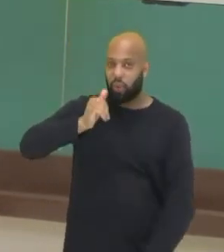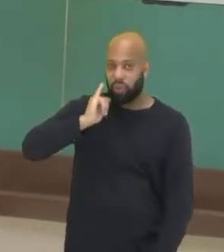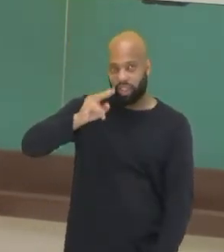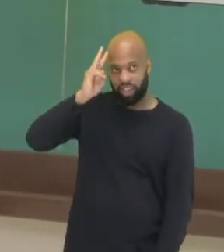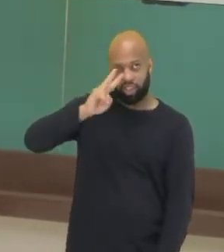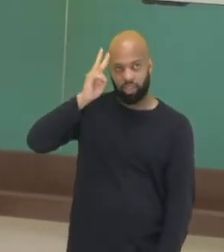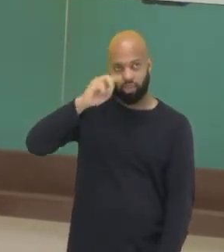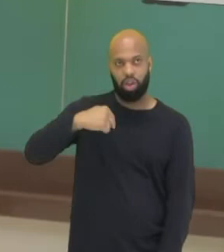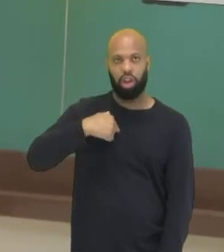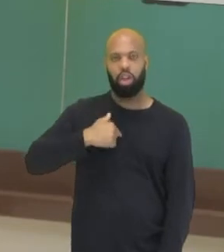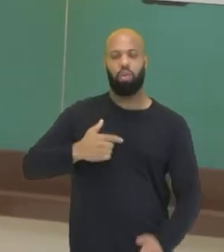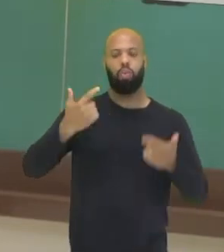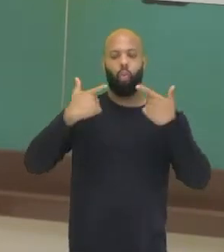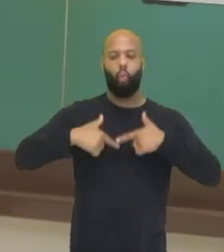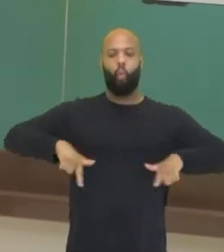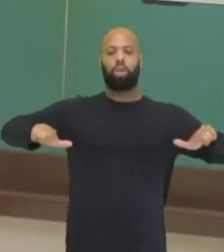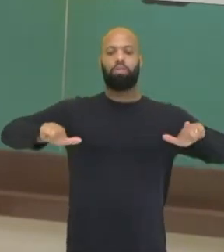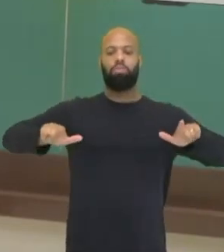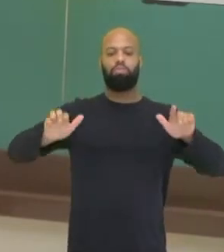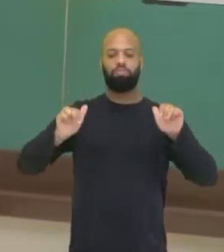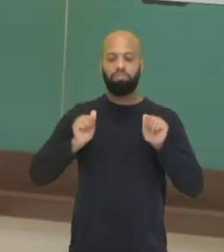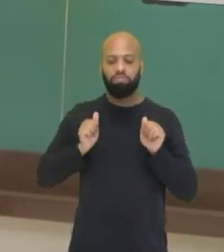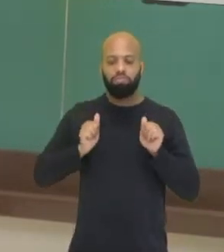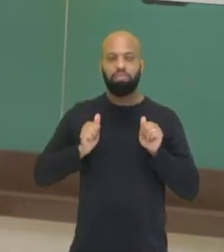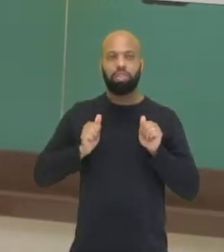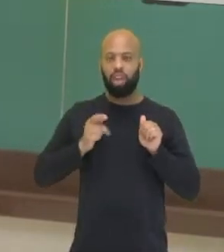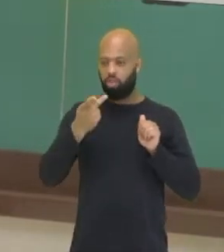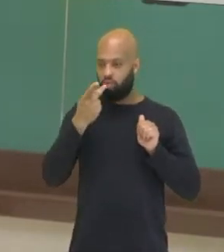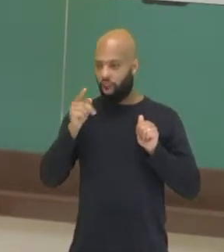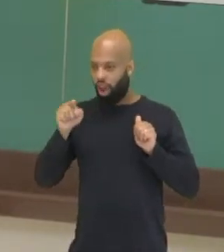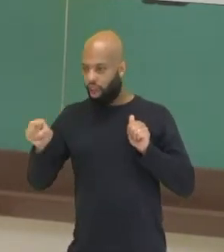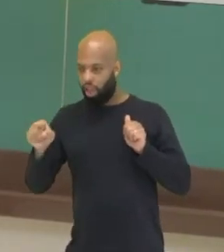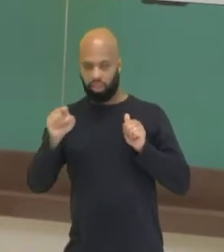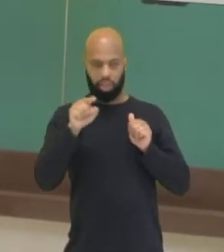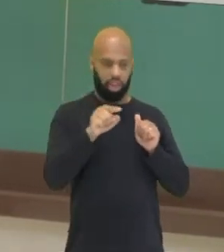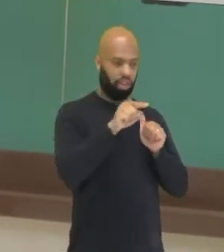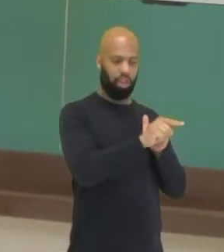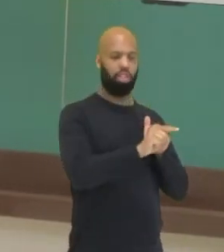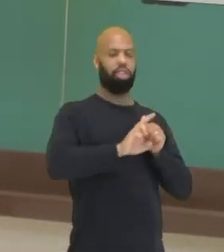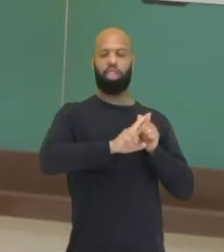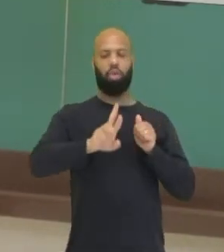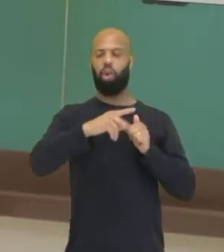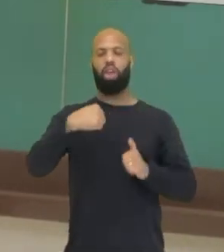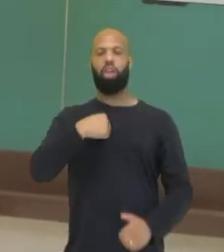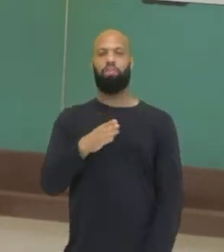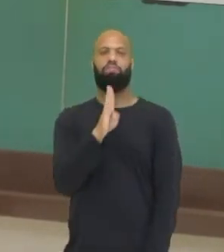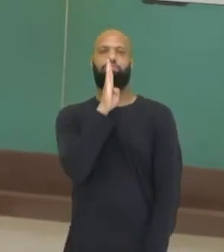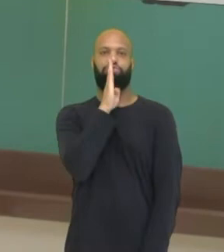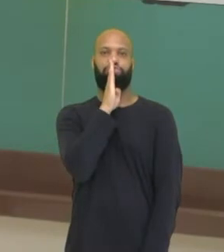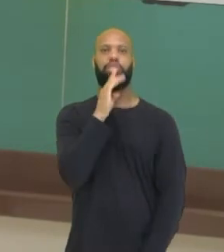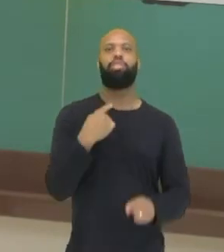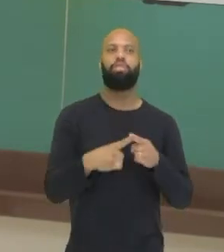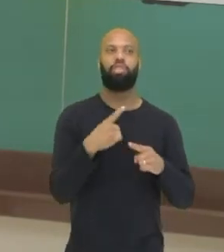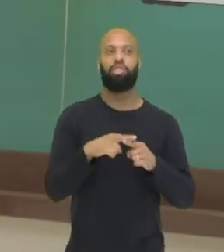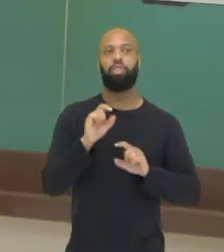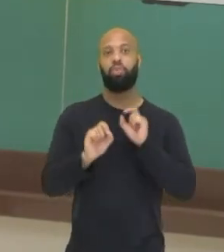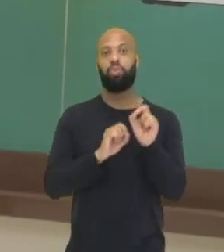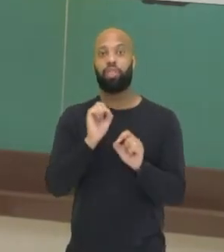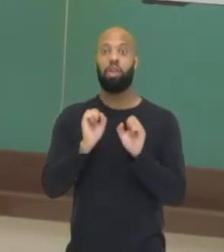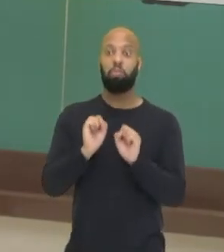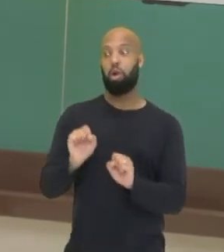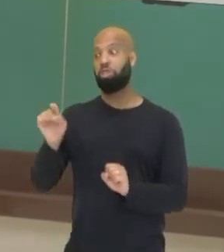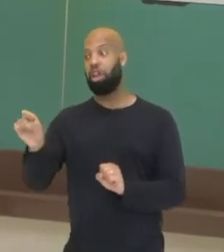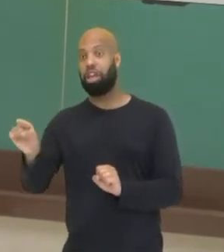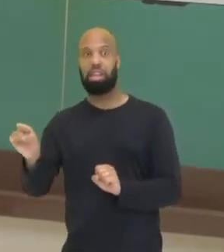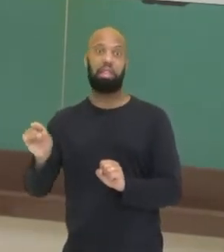eu prefiro se manter neutro, né? Eu não vou dizer nem que é em cidade A, nem que cidade B, porque vai que, né, não